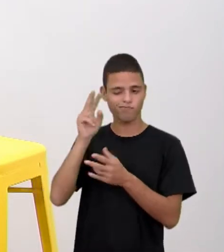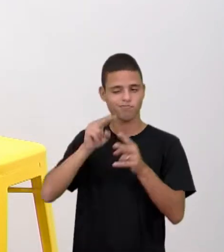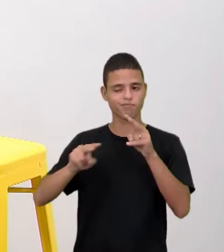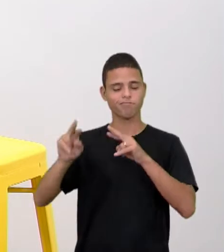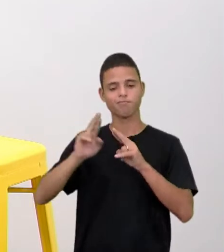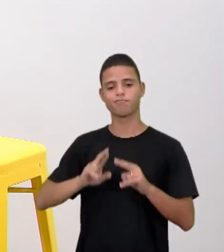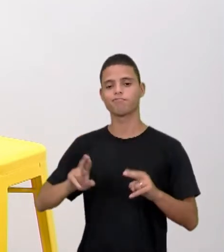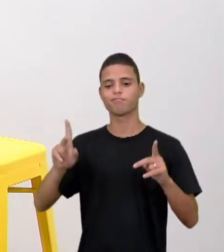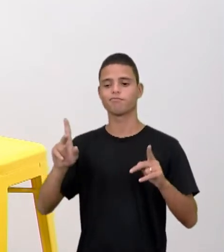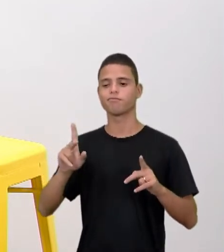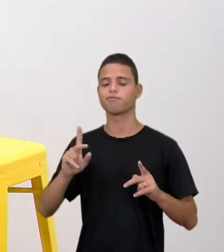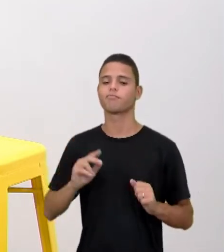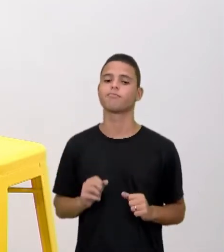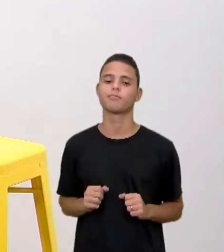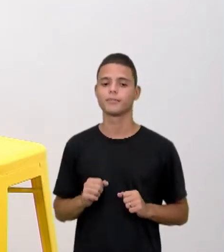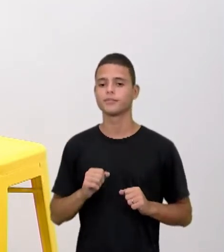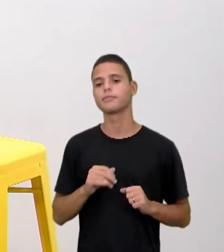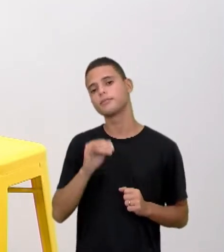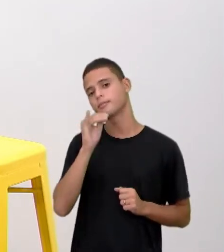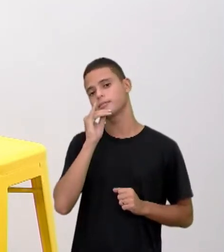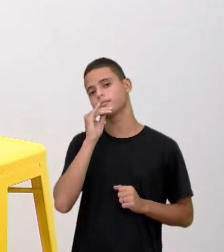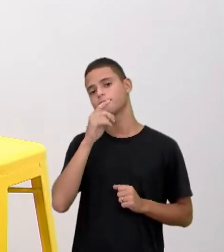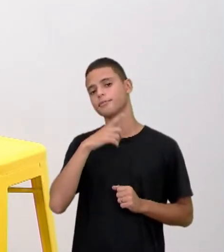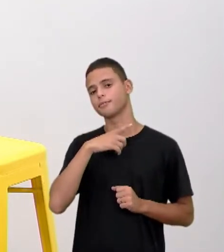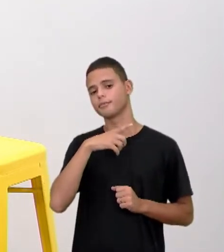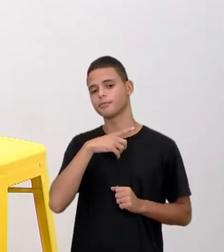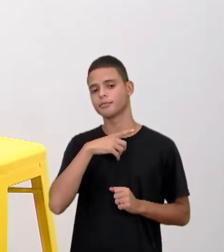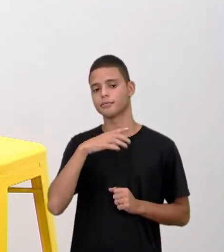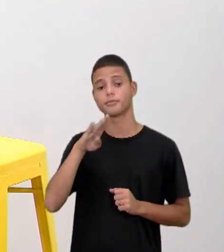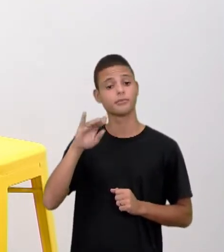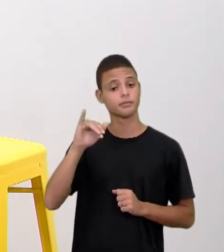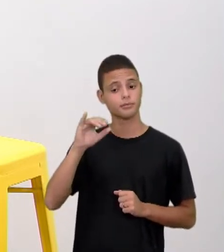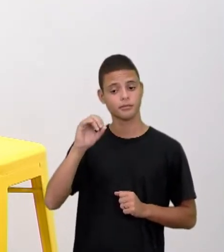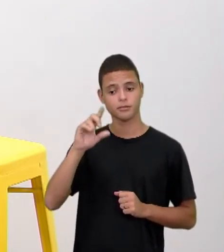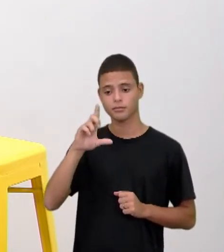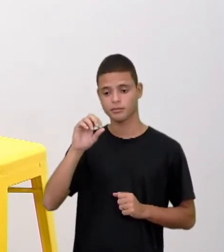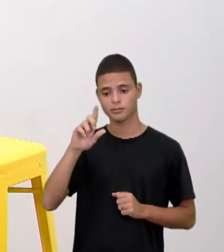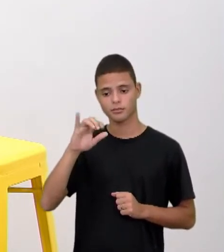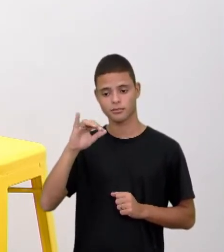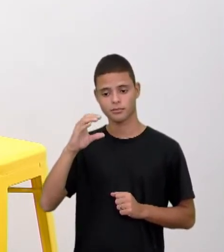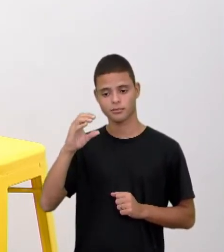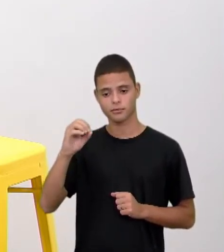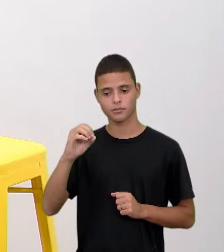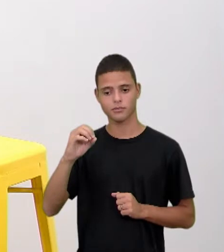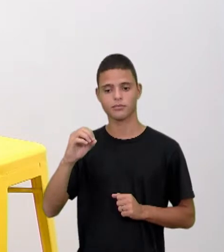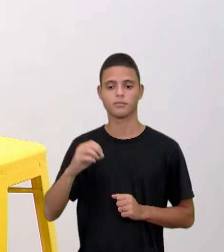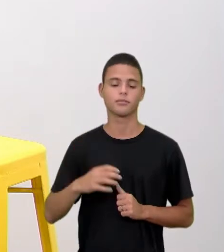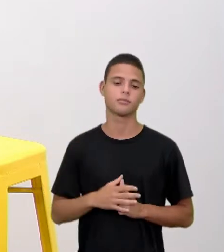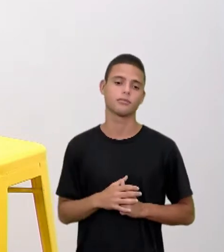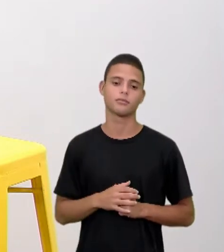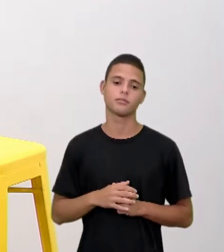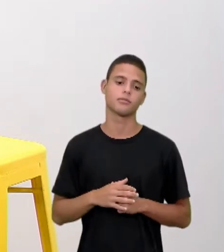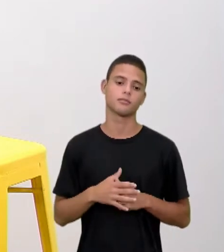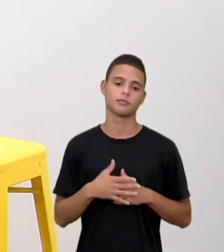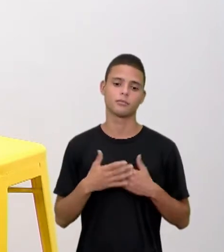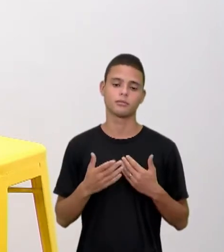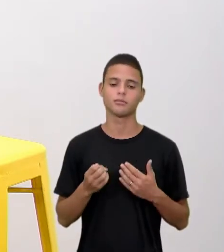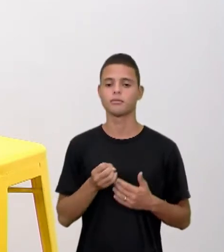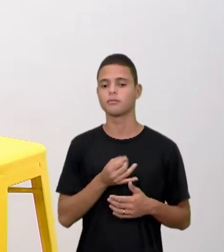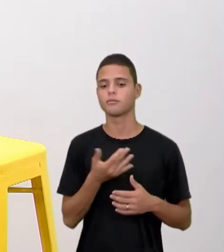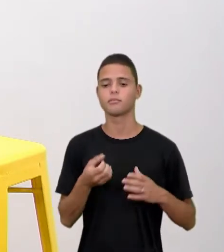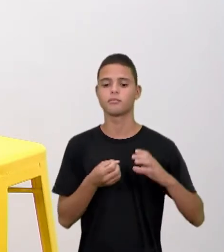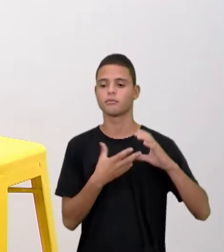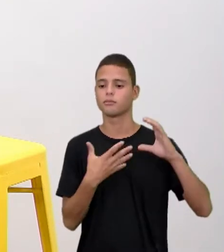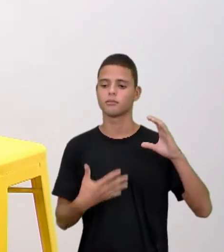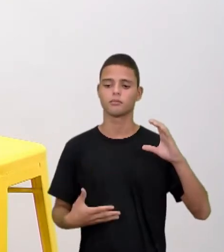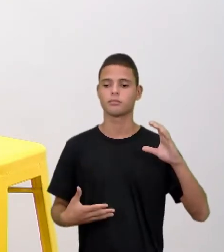diferentes sobre essa mesma fase. Então, a gente tem o olhar biológico dessas fases. Então, a gente divide ali quais